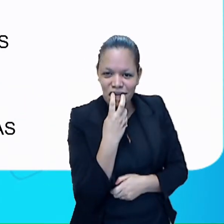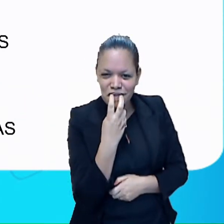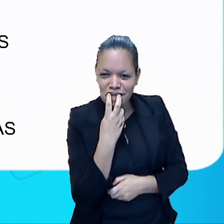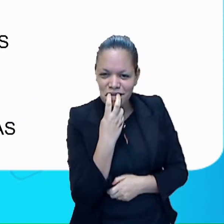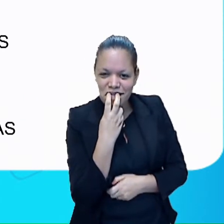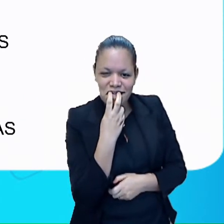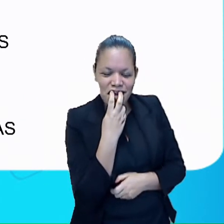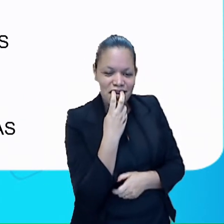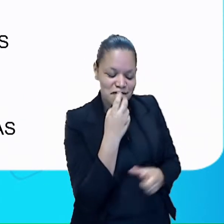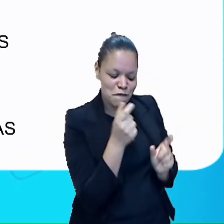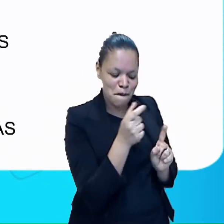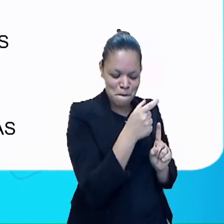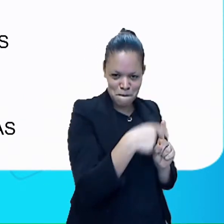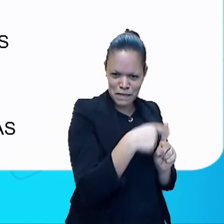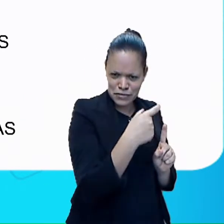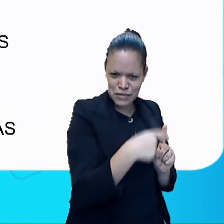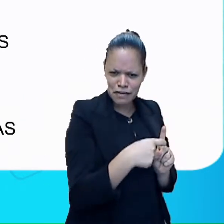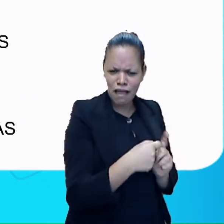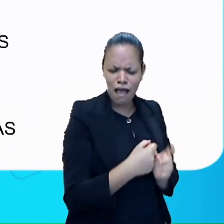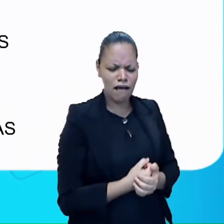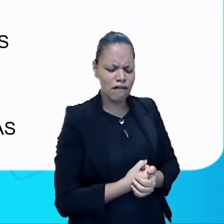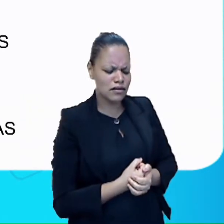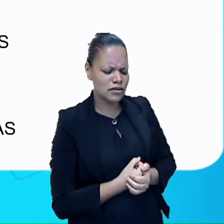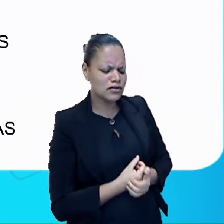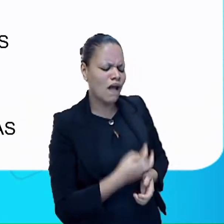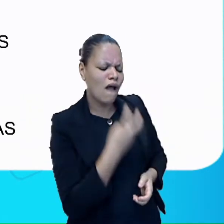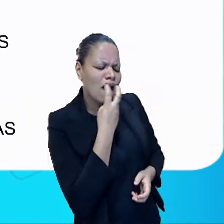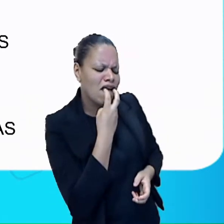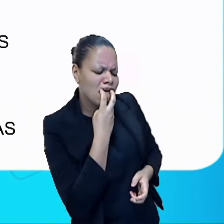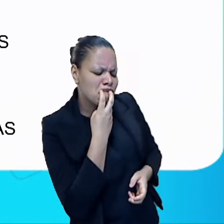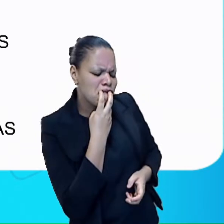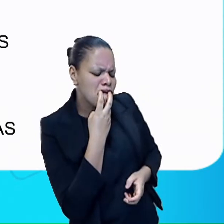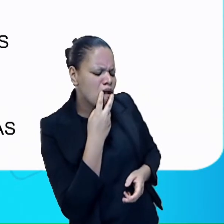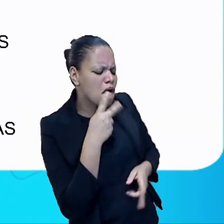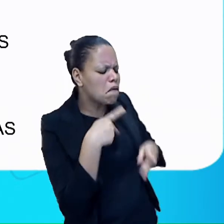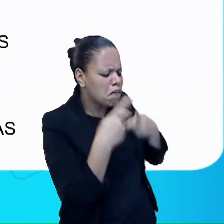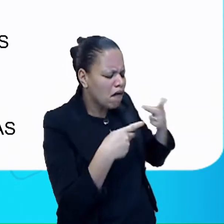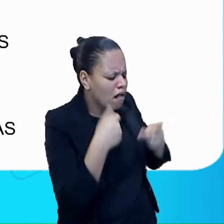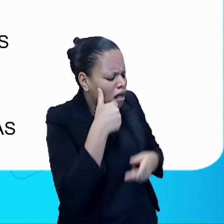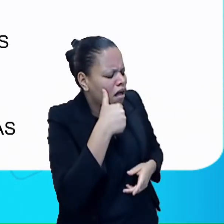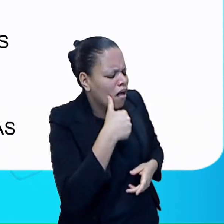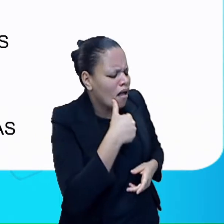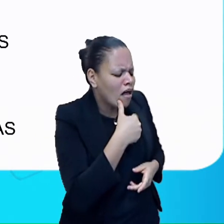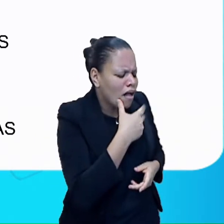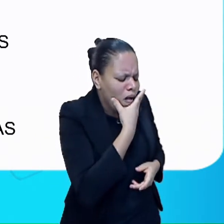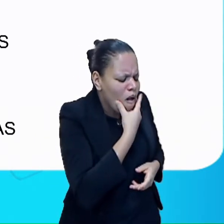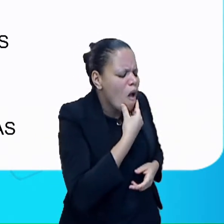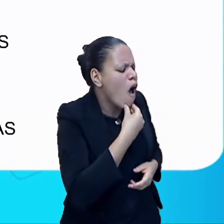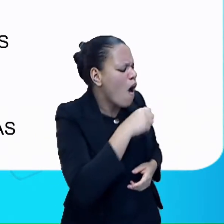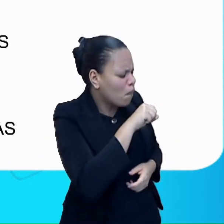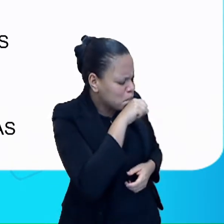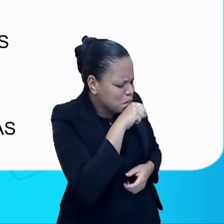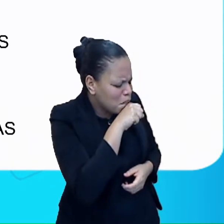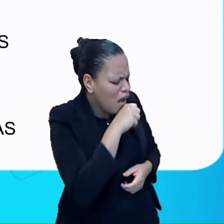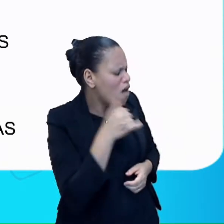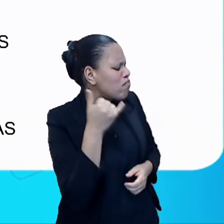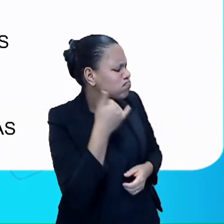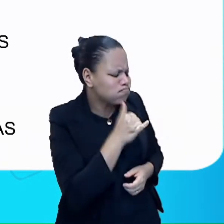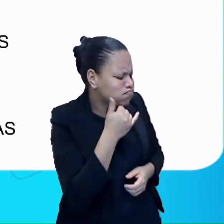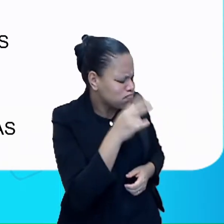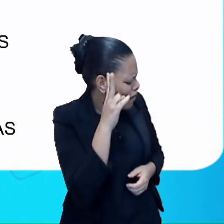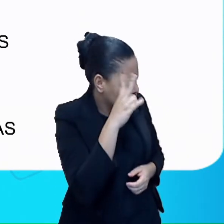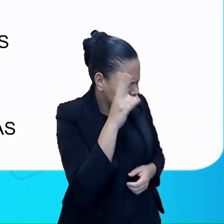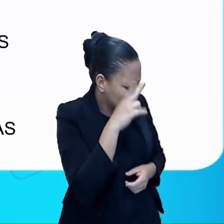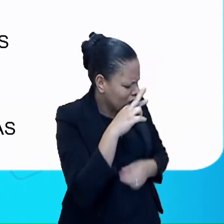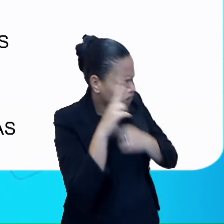Ô pai, não conta mais história para eu dormir. Pro quê, filho? Eu sempre acabo dormindo na